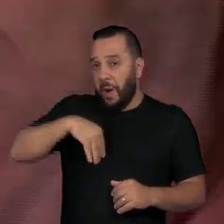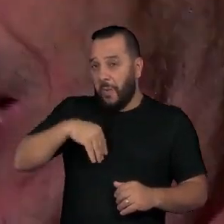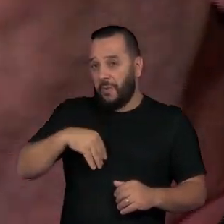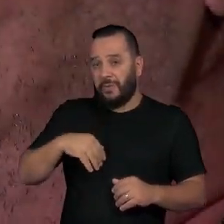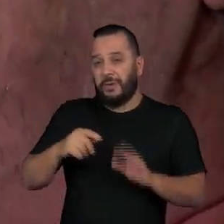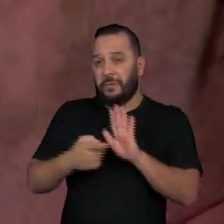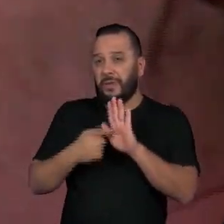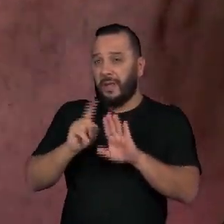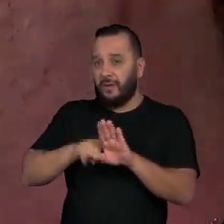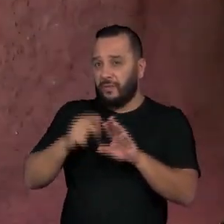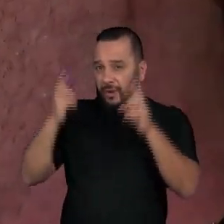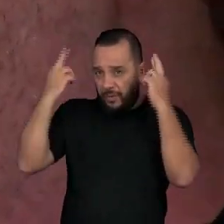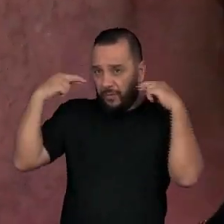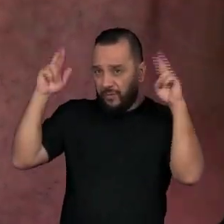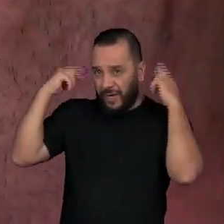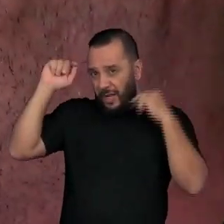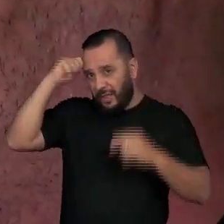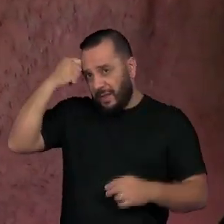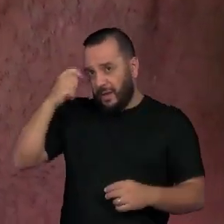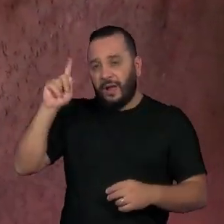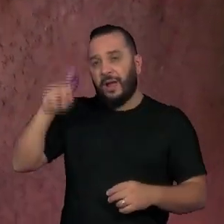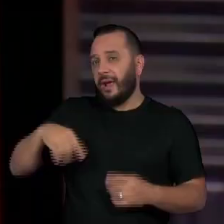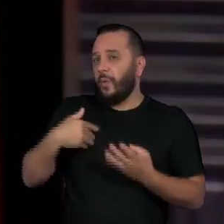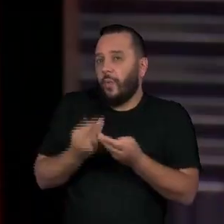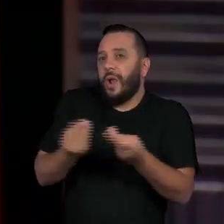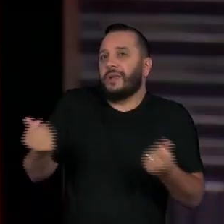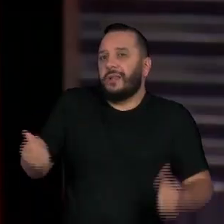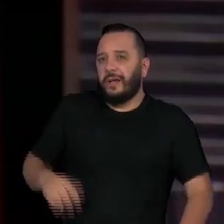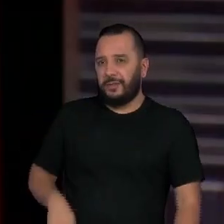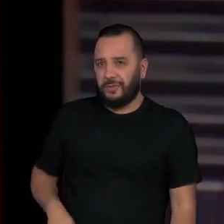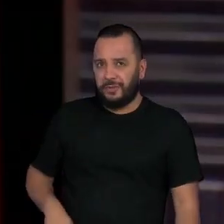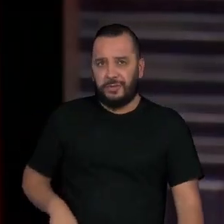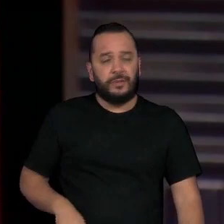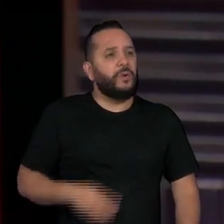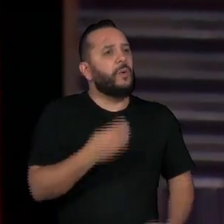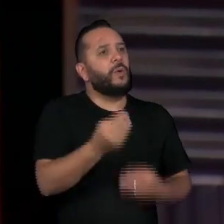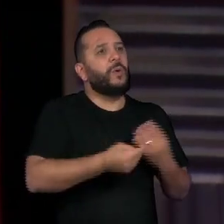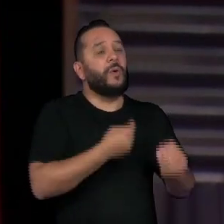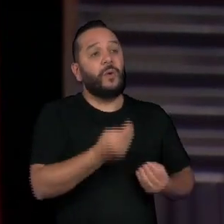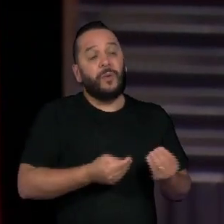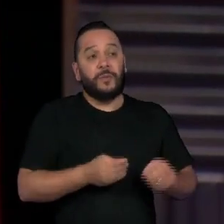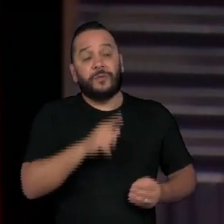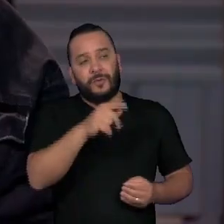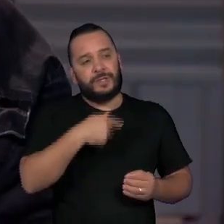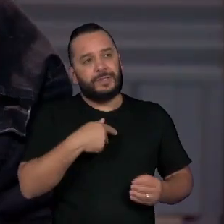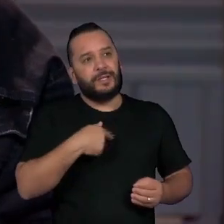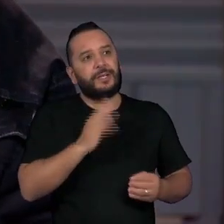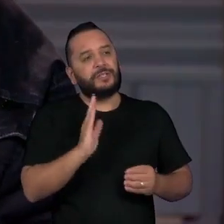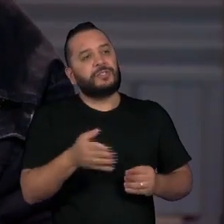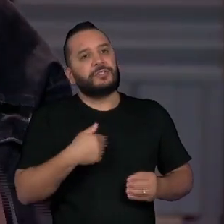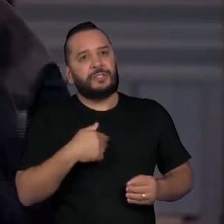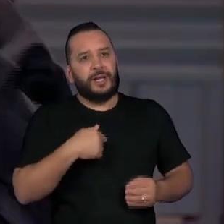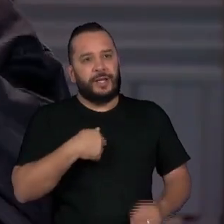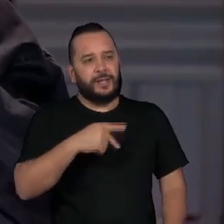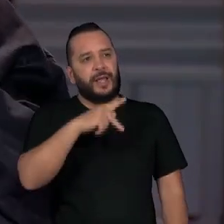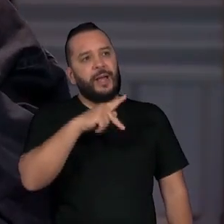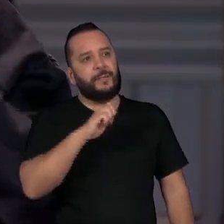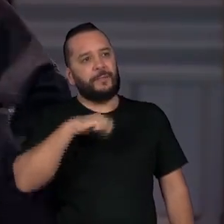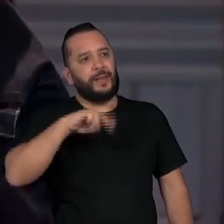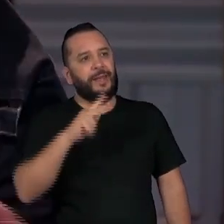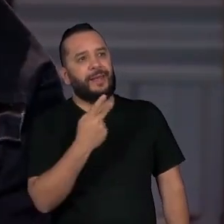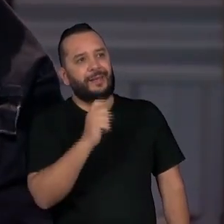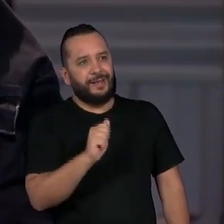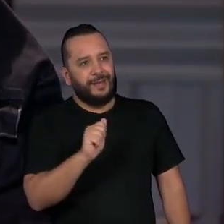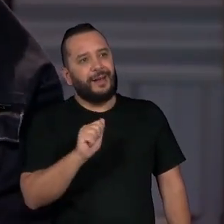uma coisa negativa é uma virtude e como era seu filha negra na Penha Pô cara eu